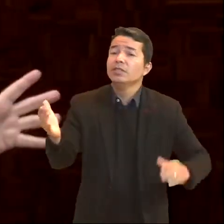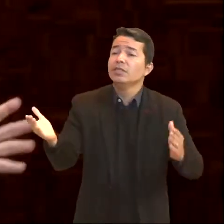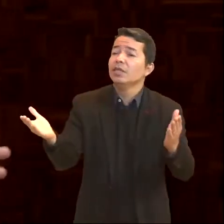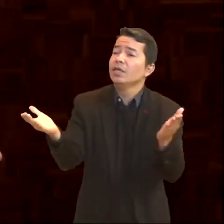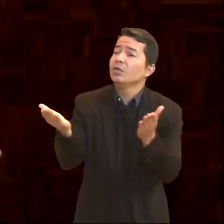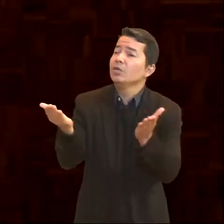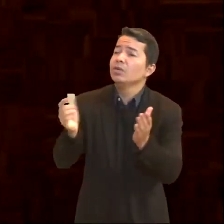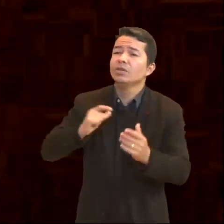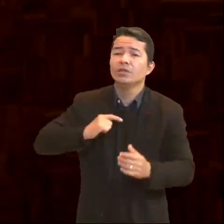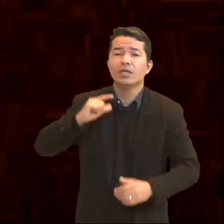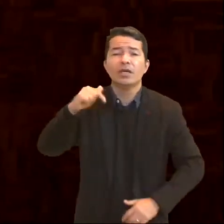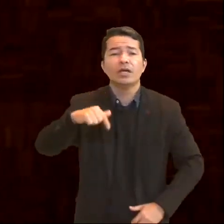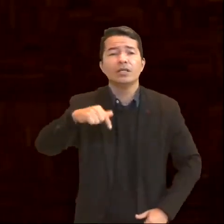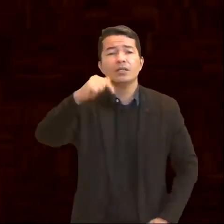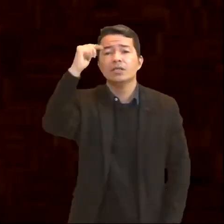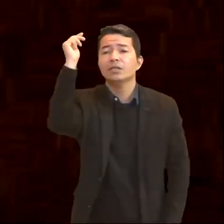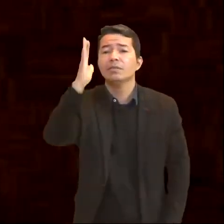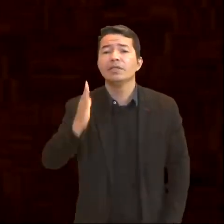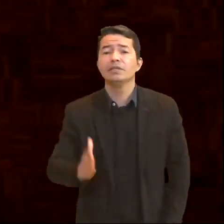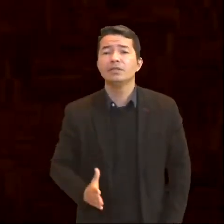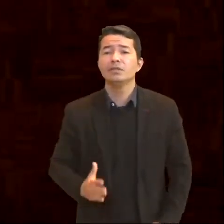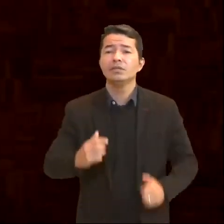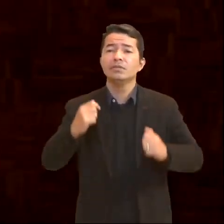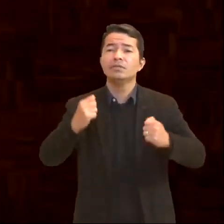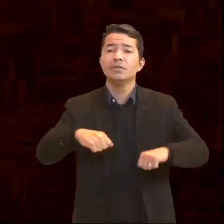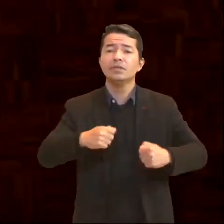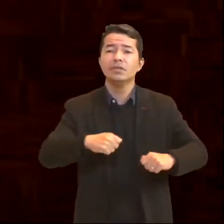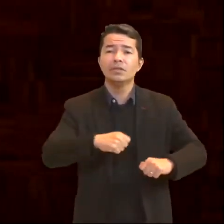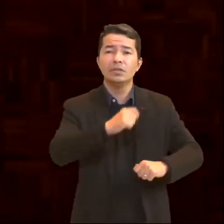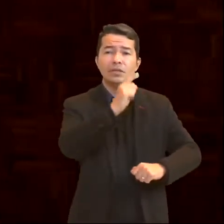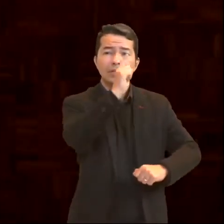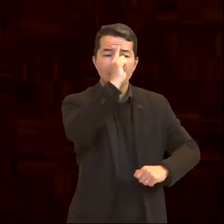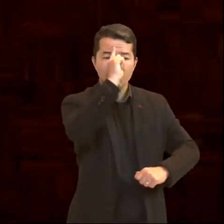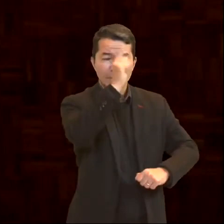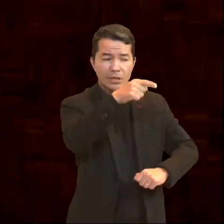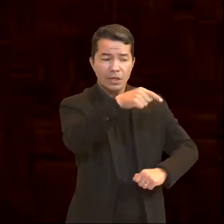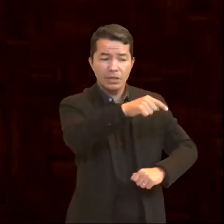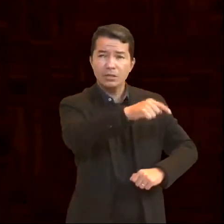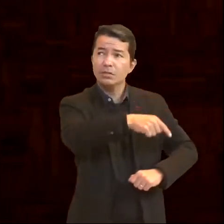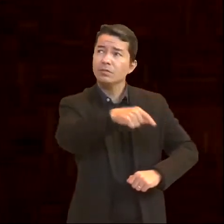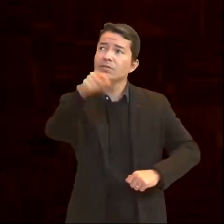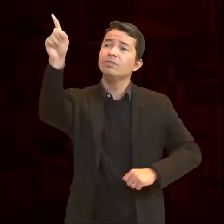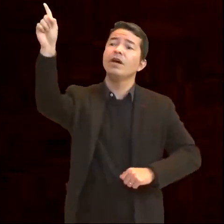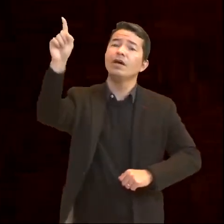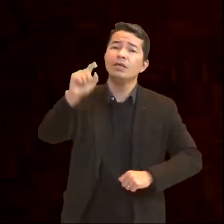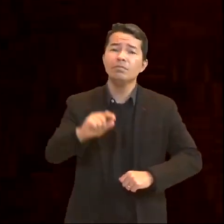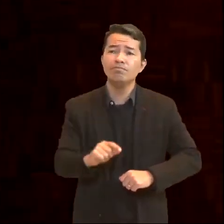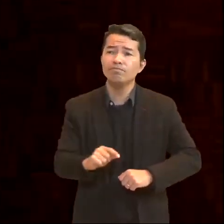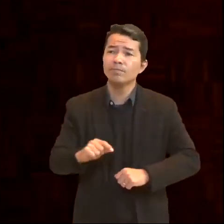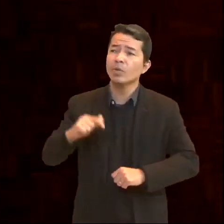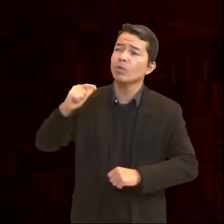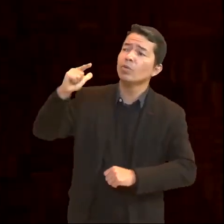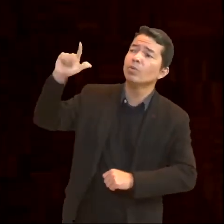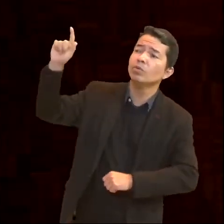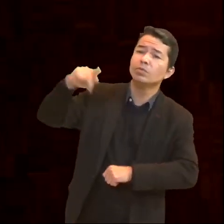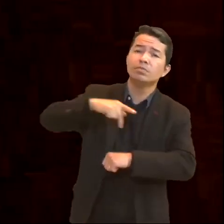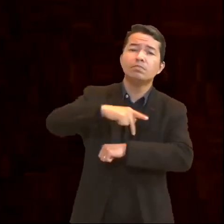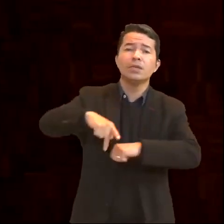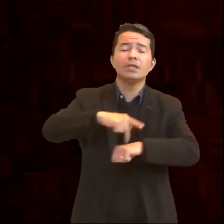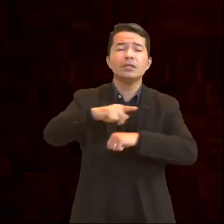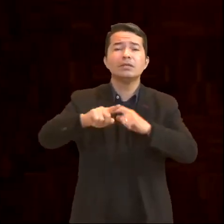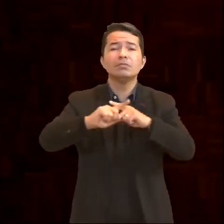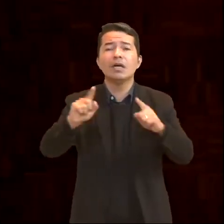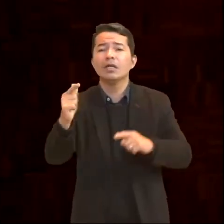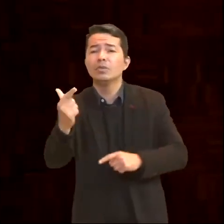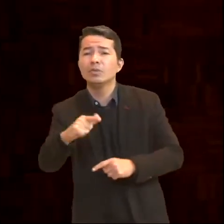no Brasil, que queira enviar um missionário, mas não faz parte do projeto que vocês montaram, não